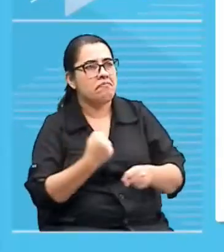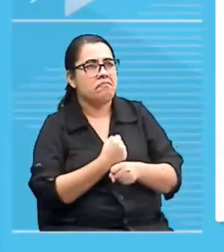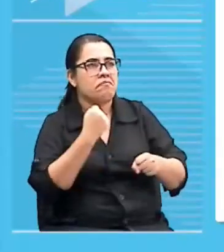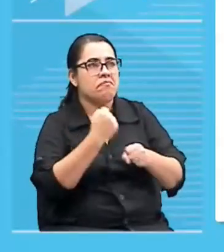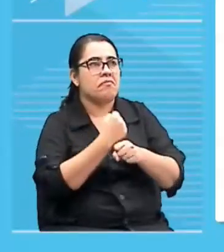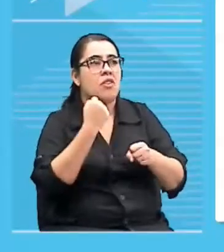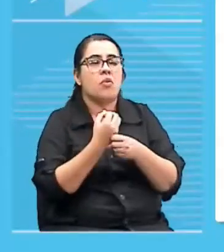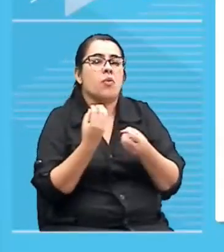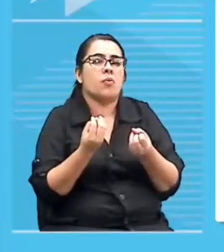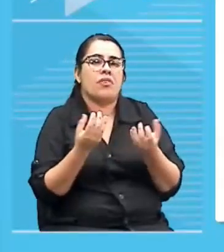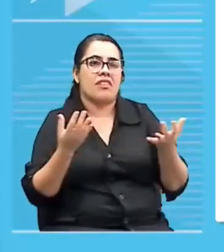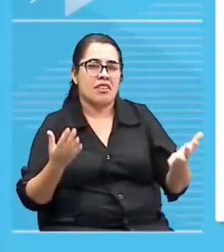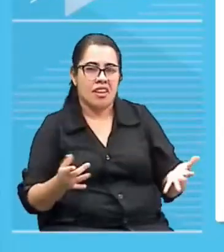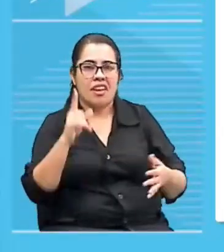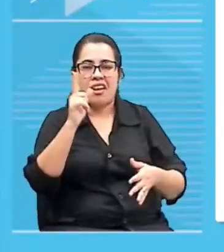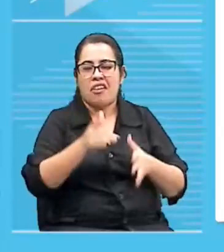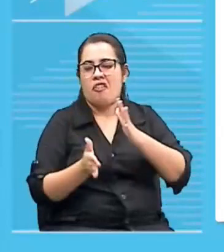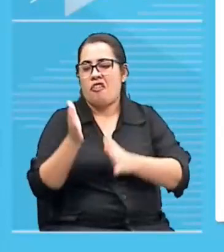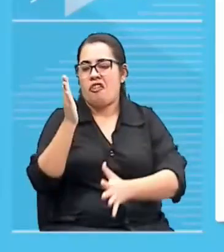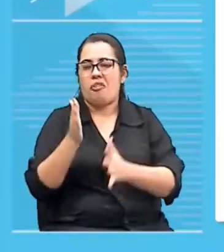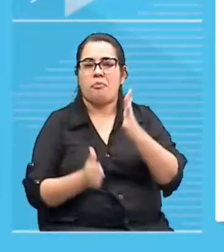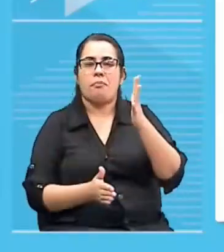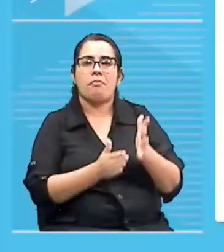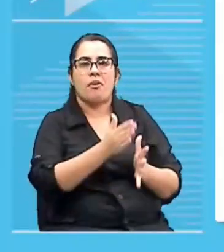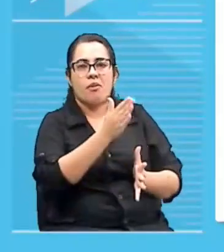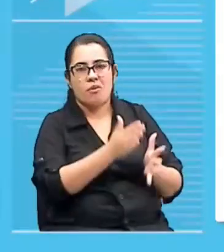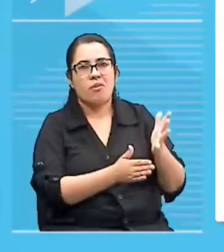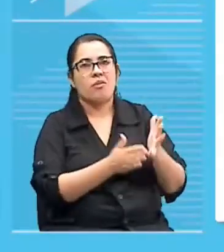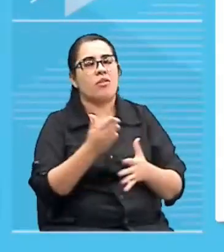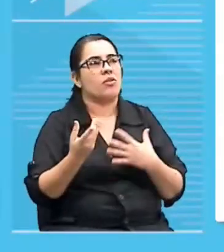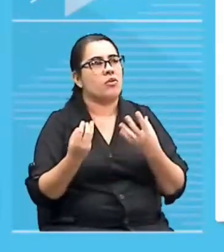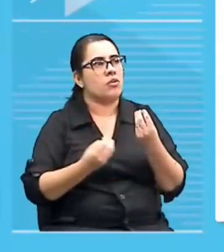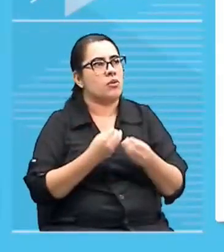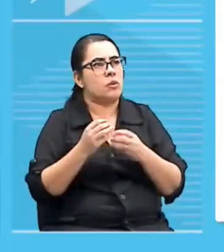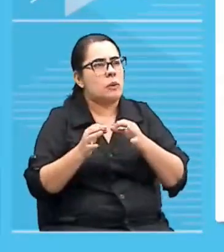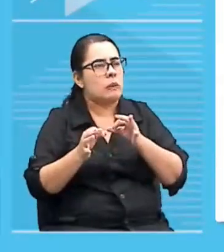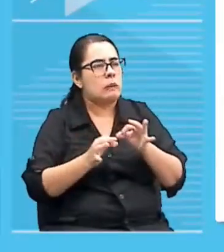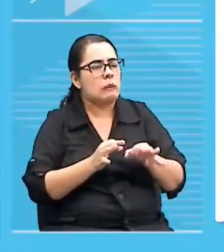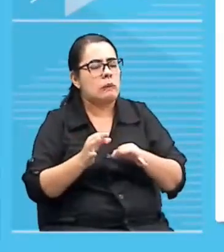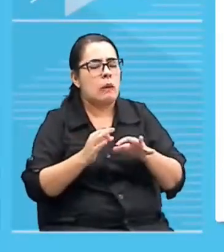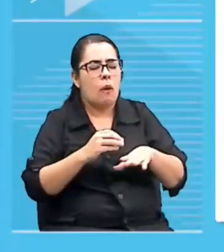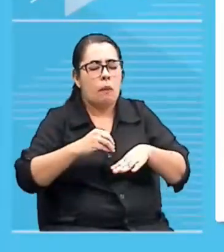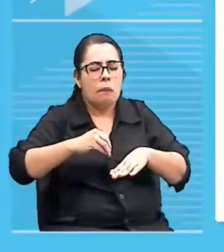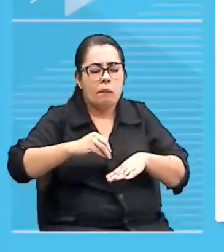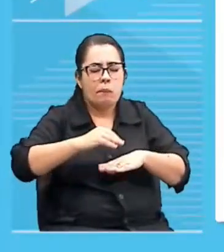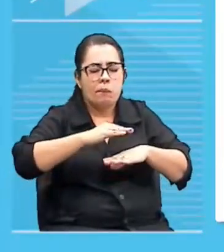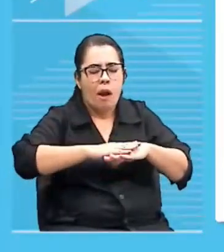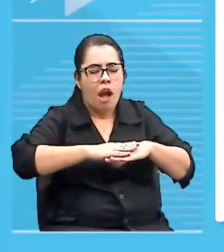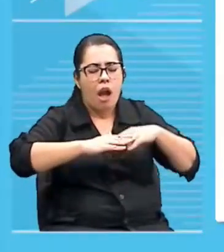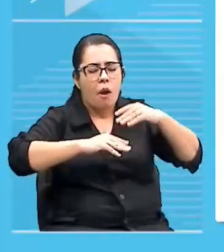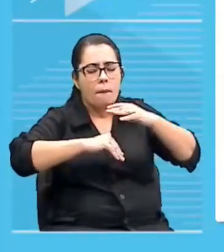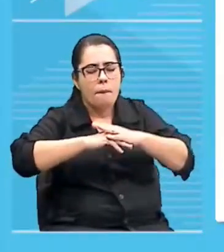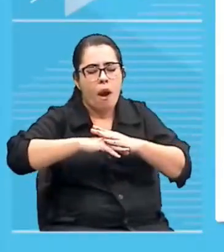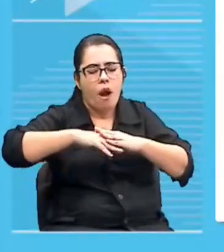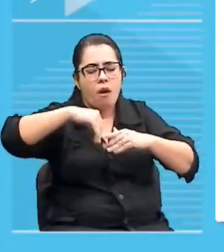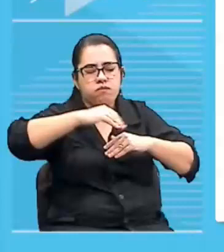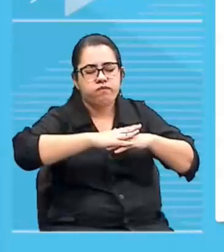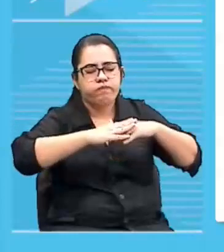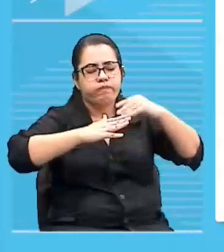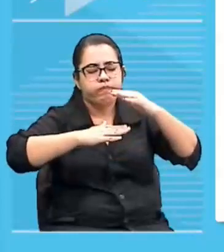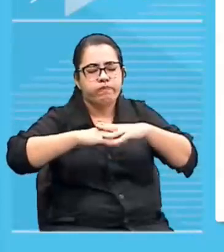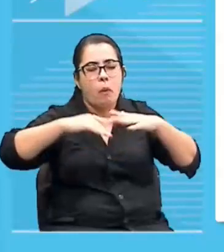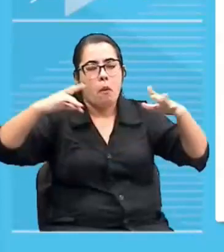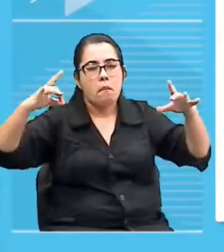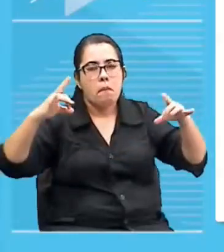construção ela foi feita por um robô que escalou, né? Que fez camadinha por camadinha